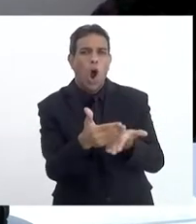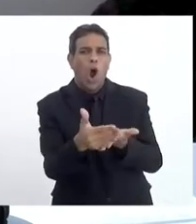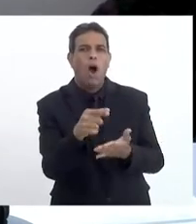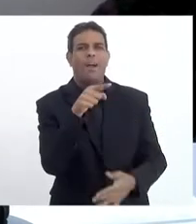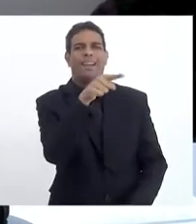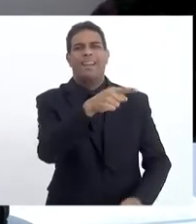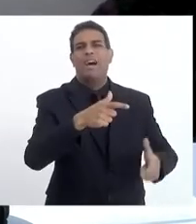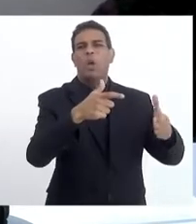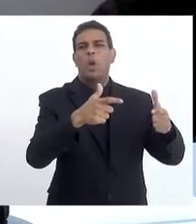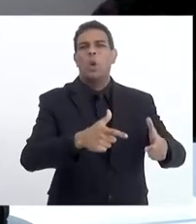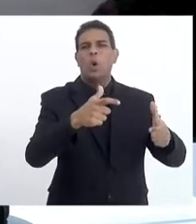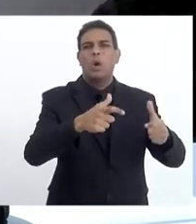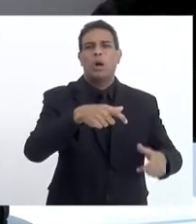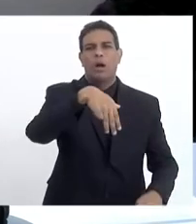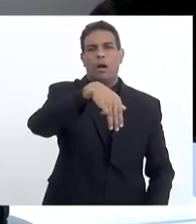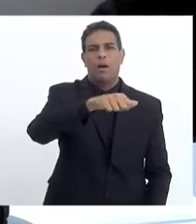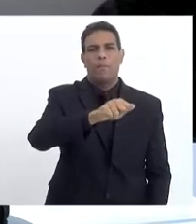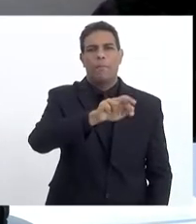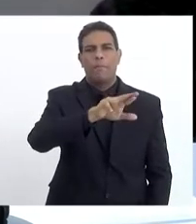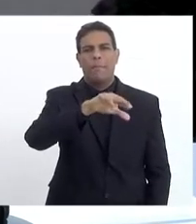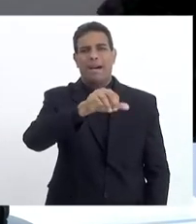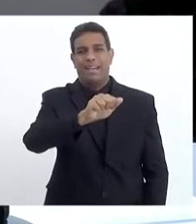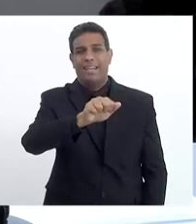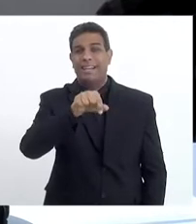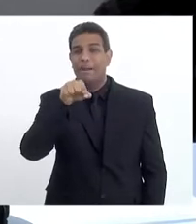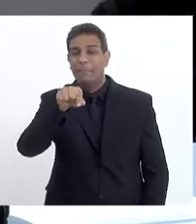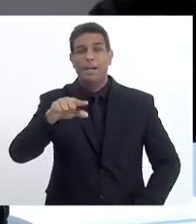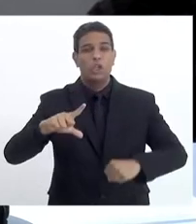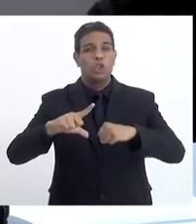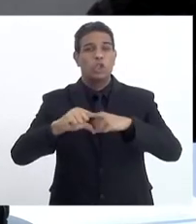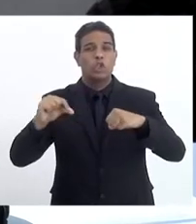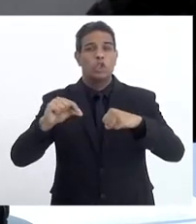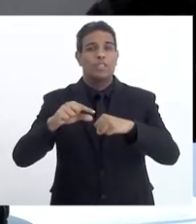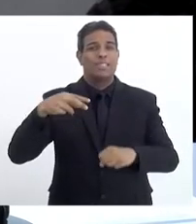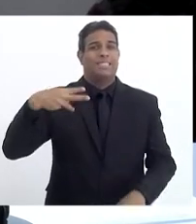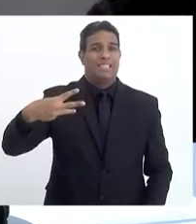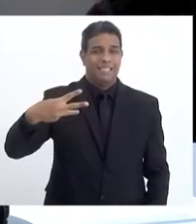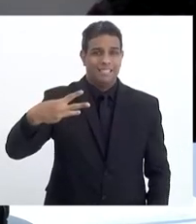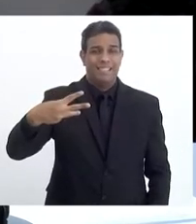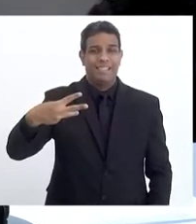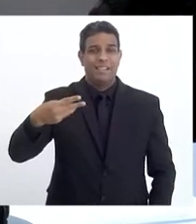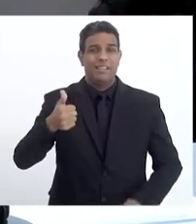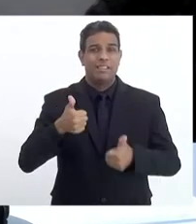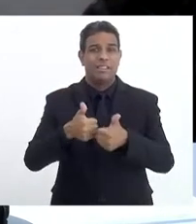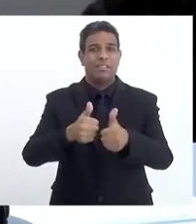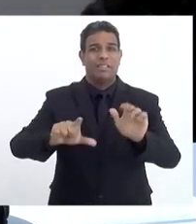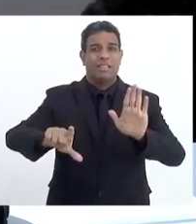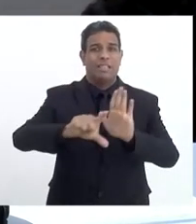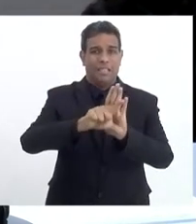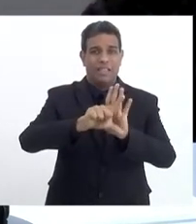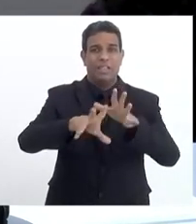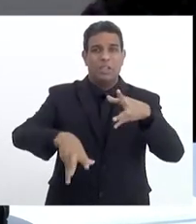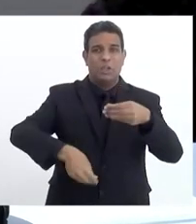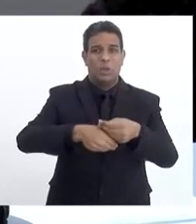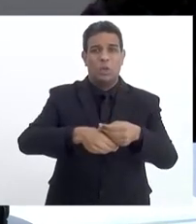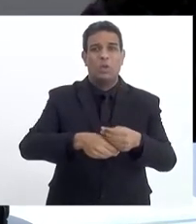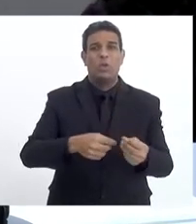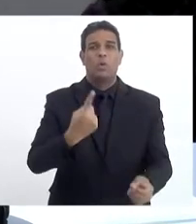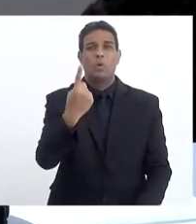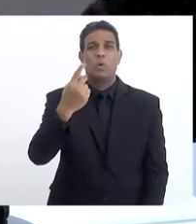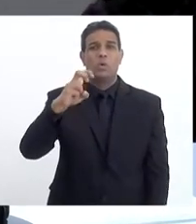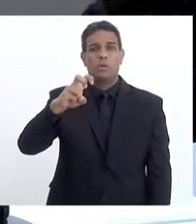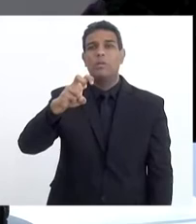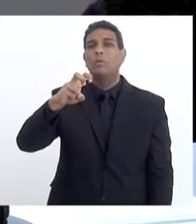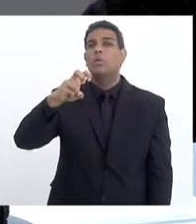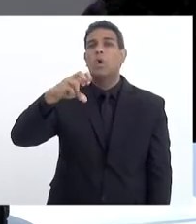Maricá. E o artigo 3º diz respeito à lei complementar 159/17 do